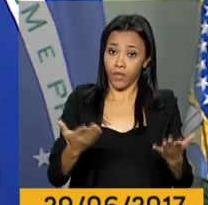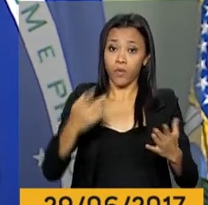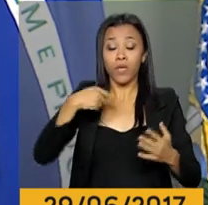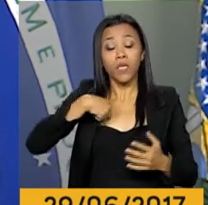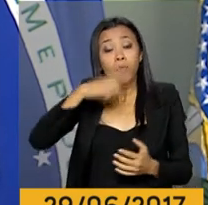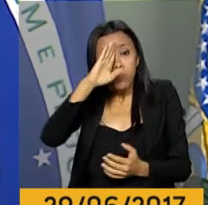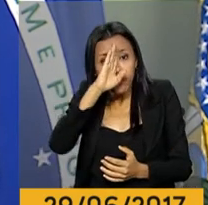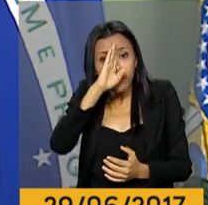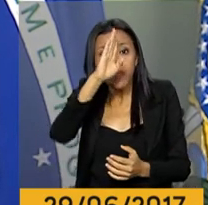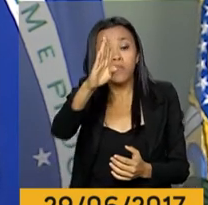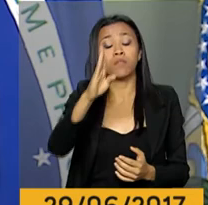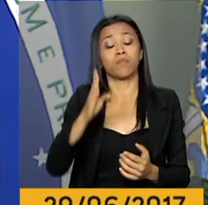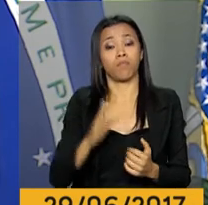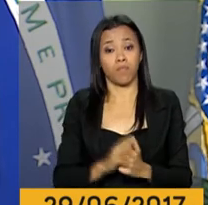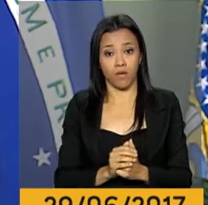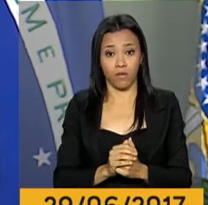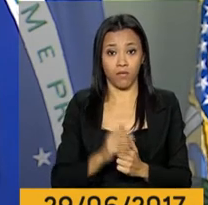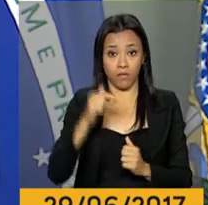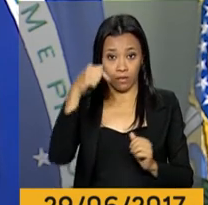desta